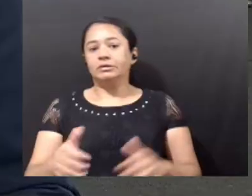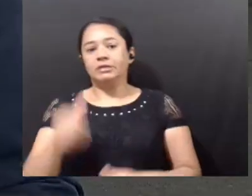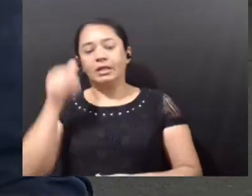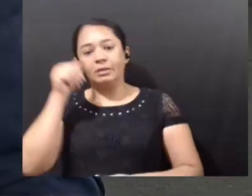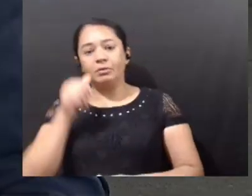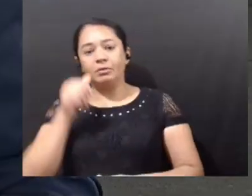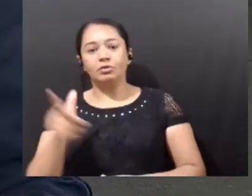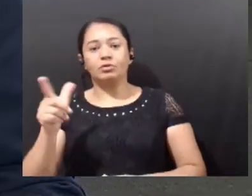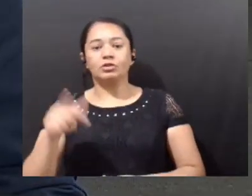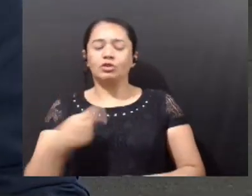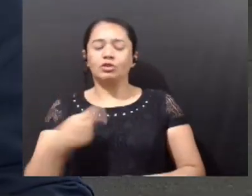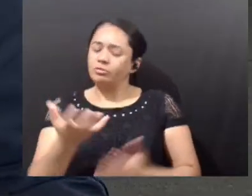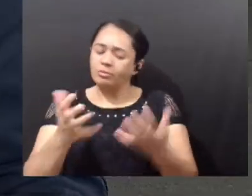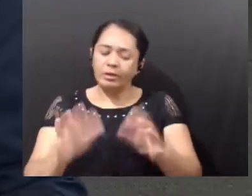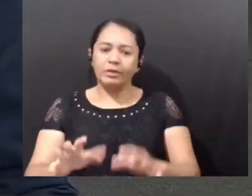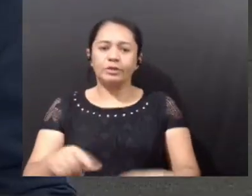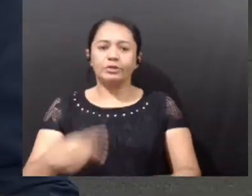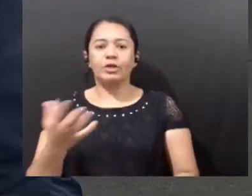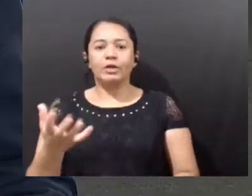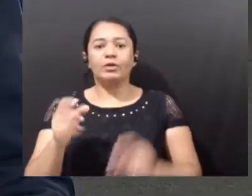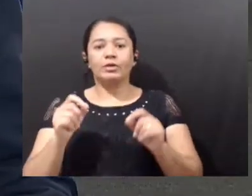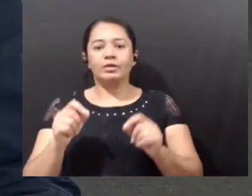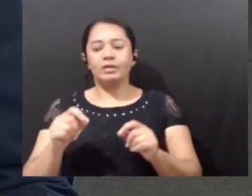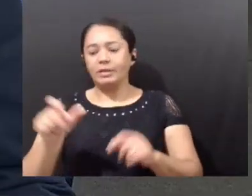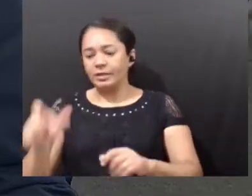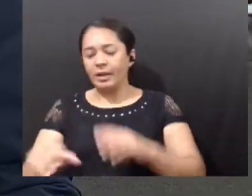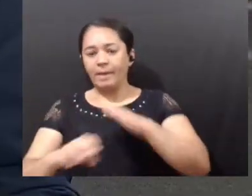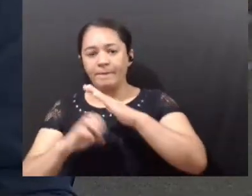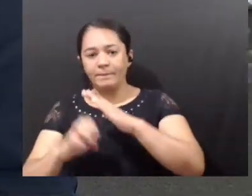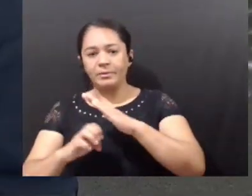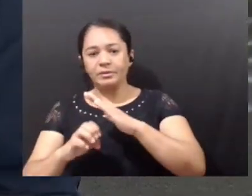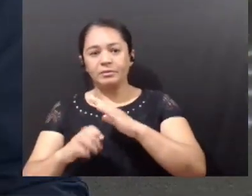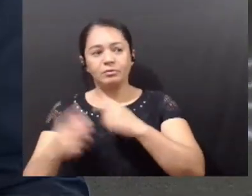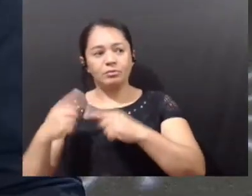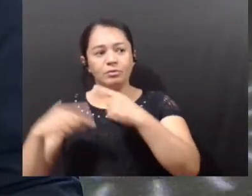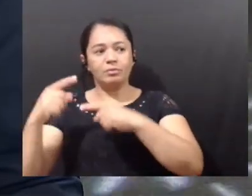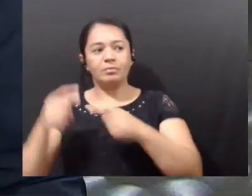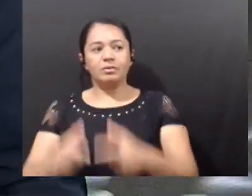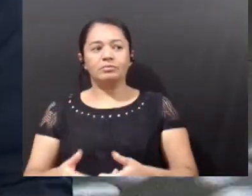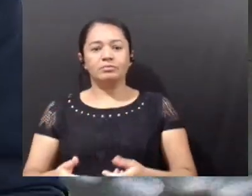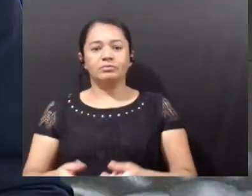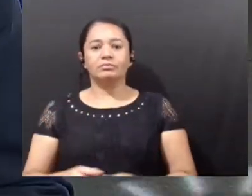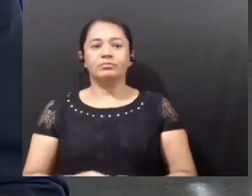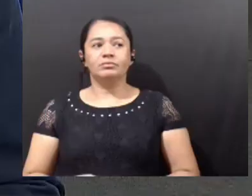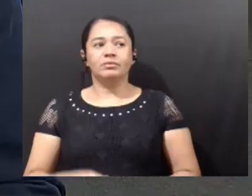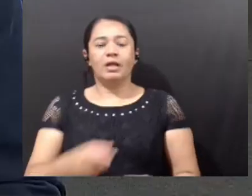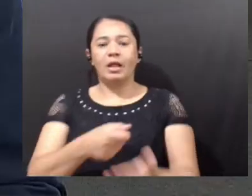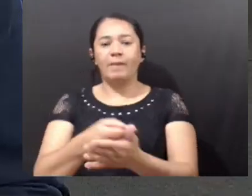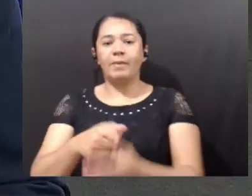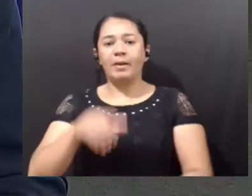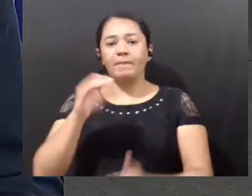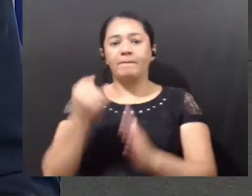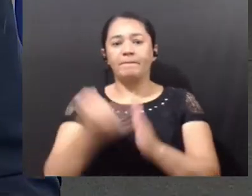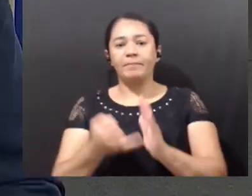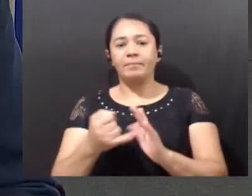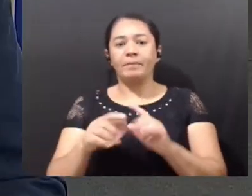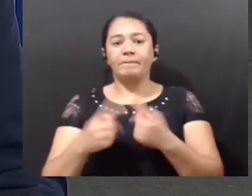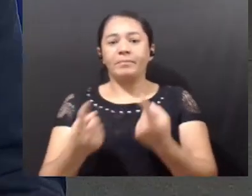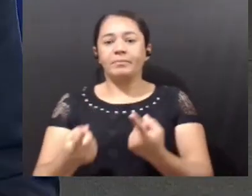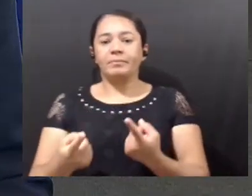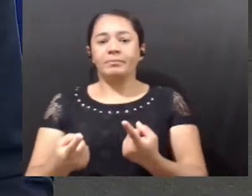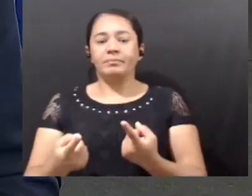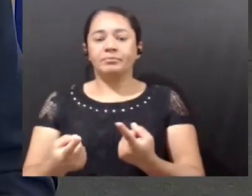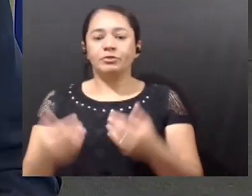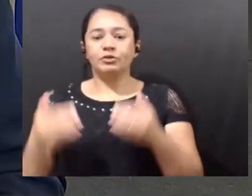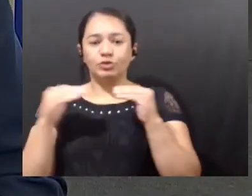A gente quer que o pequeno empreendedor ele prospere e cresça para cima, para ele pagar mais imposto, mas de acordo com o